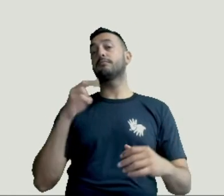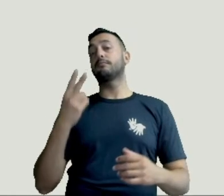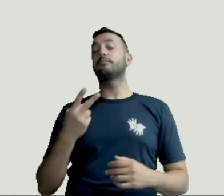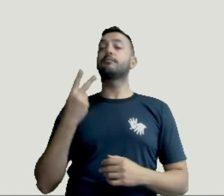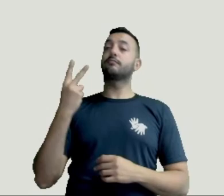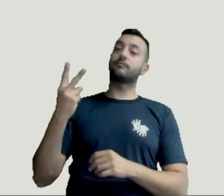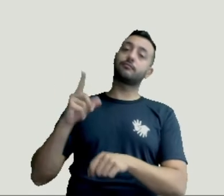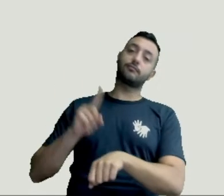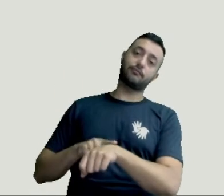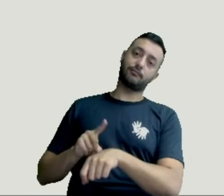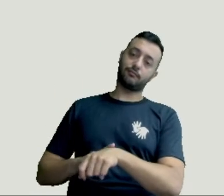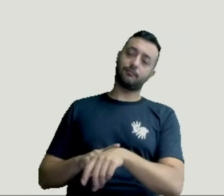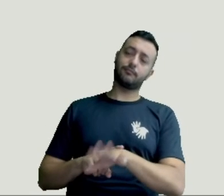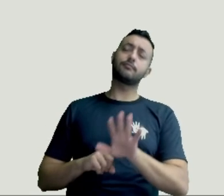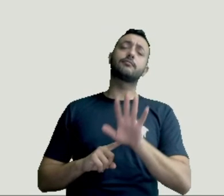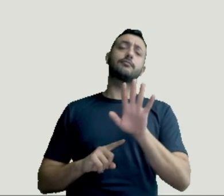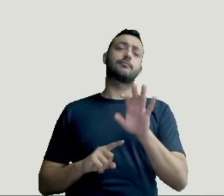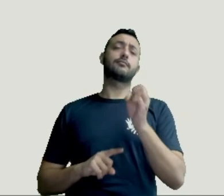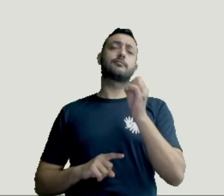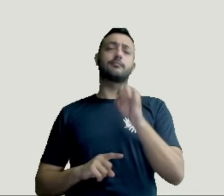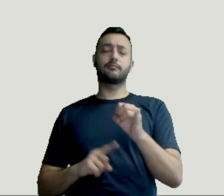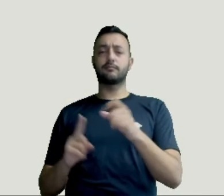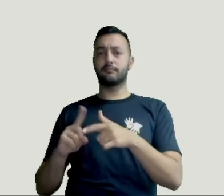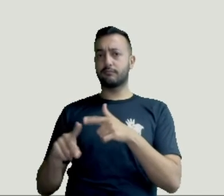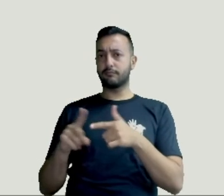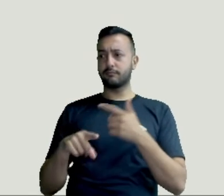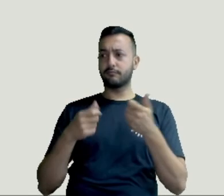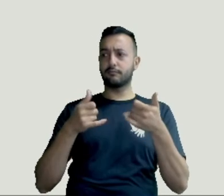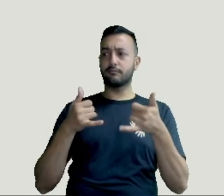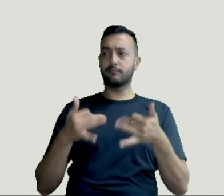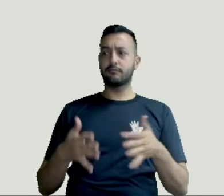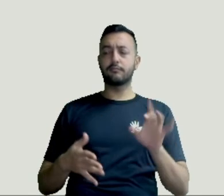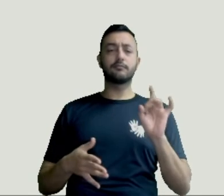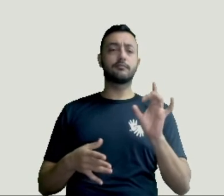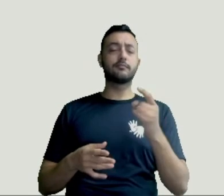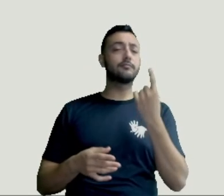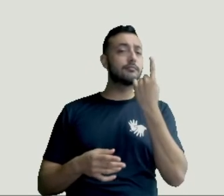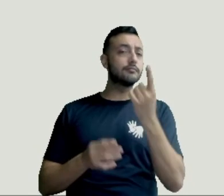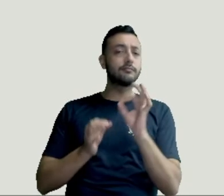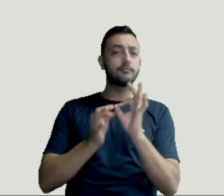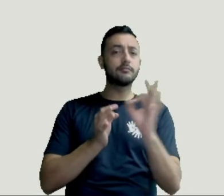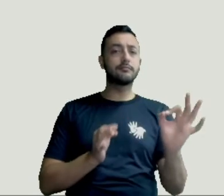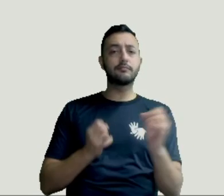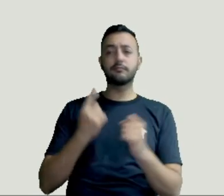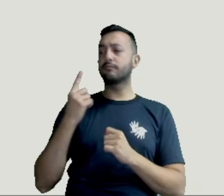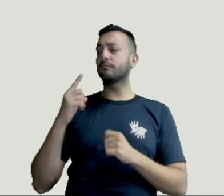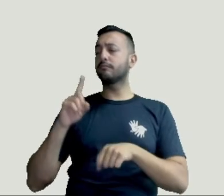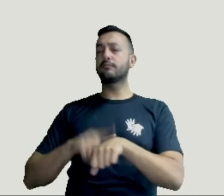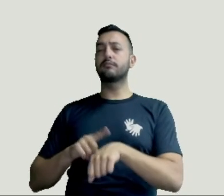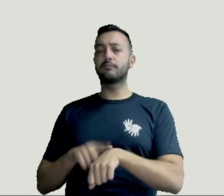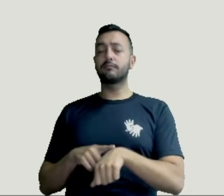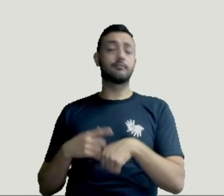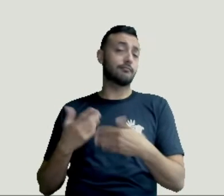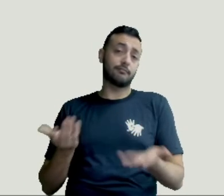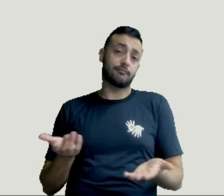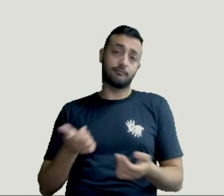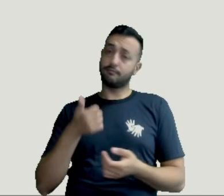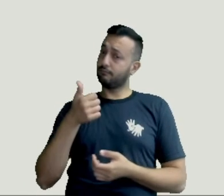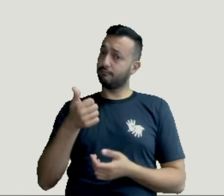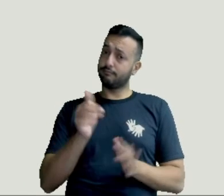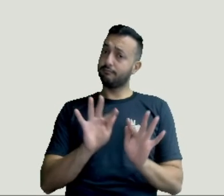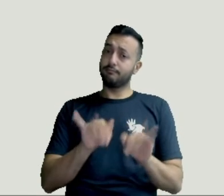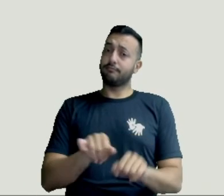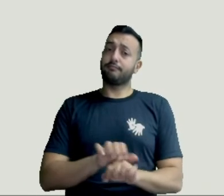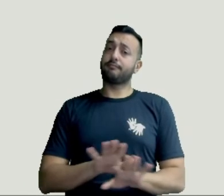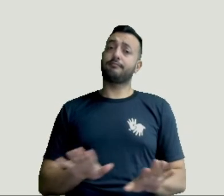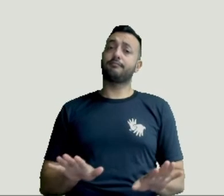fazer a variação. Mas se no problema tiver somente uma distância e um tempo, beleza. Finaliza aí,